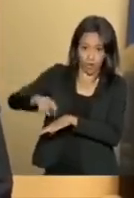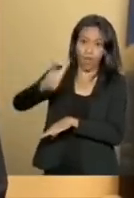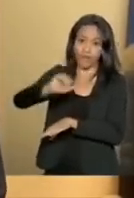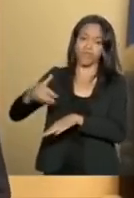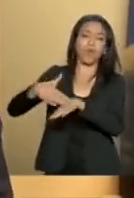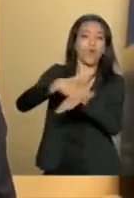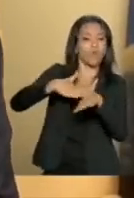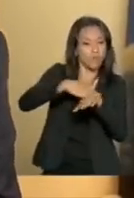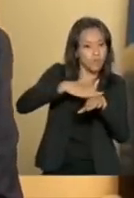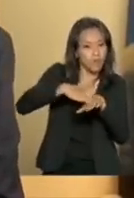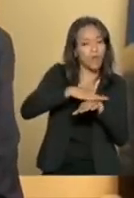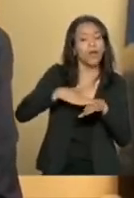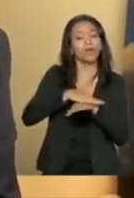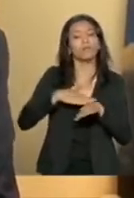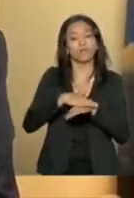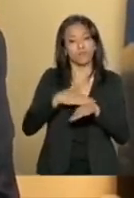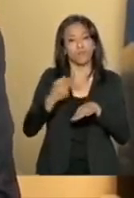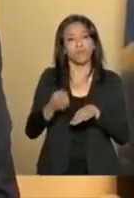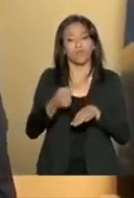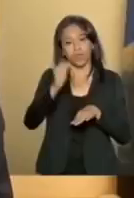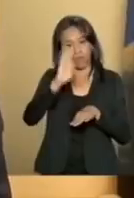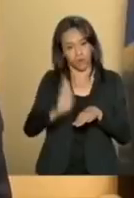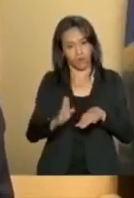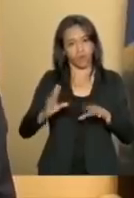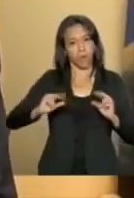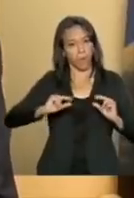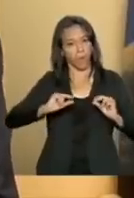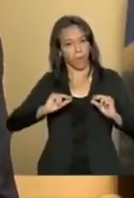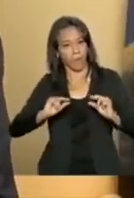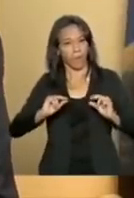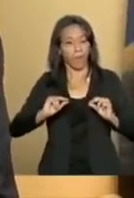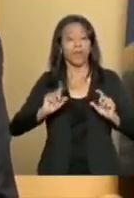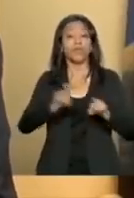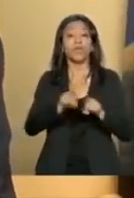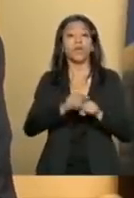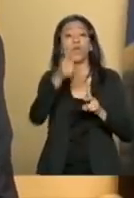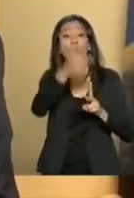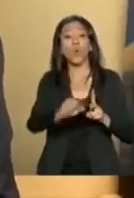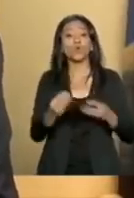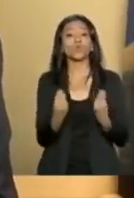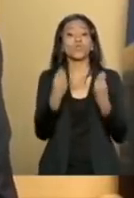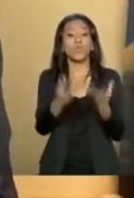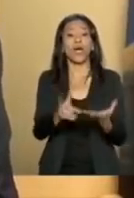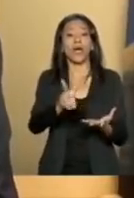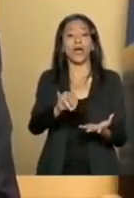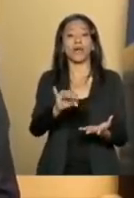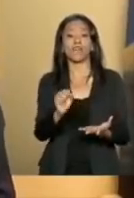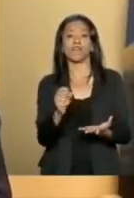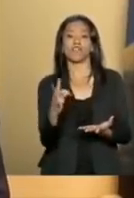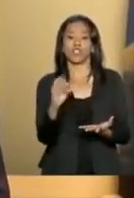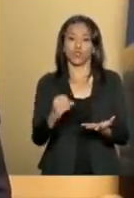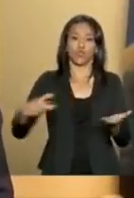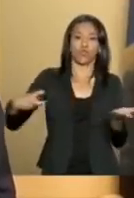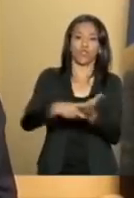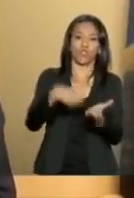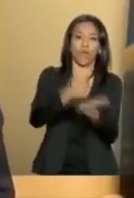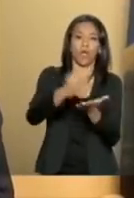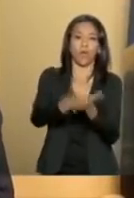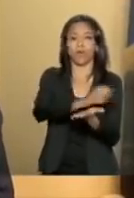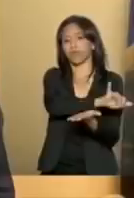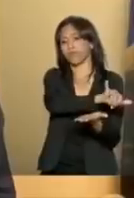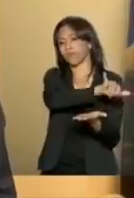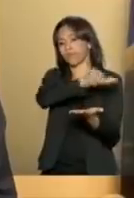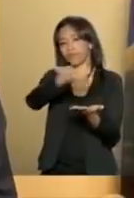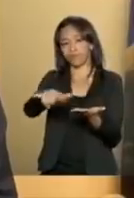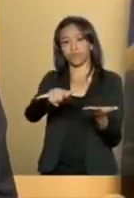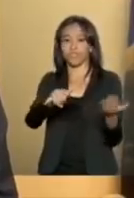o Brasil está tornando mais fácil dar vistos de entrada para o Brasil. O que nós veremos com os